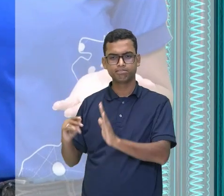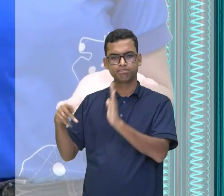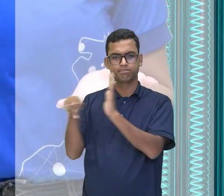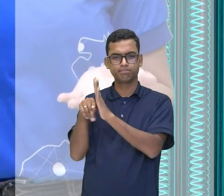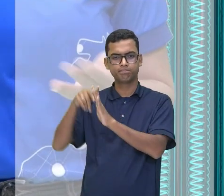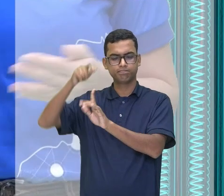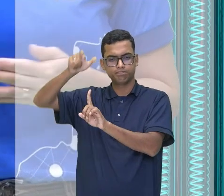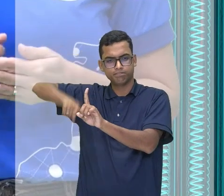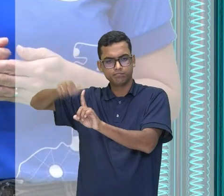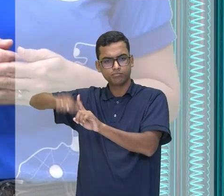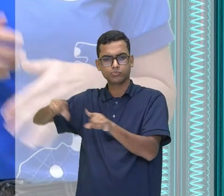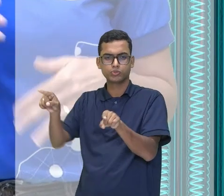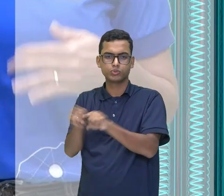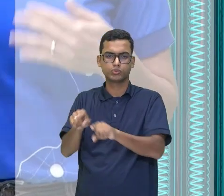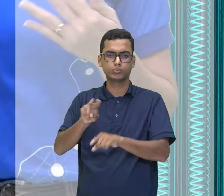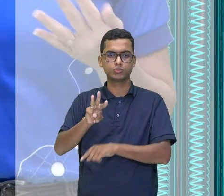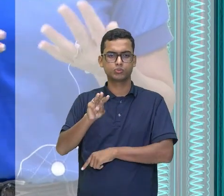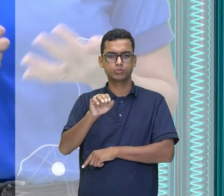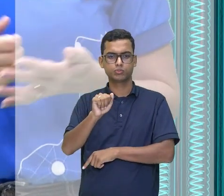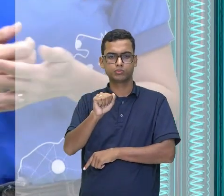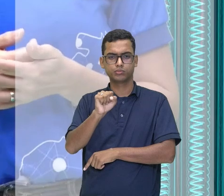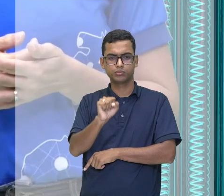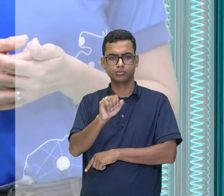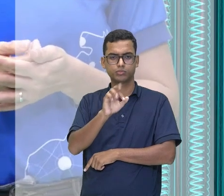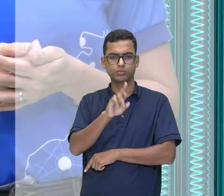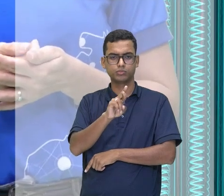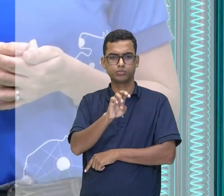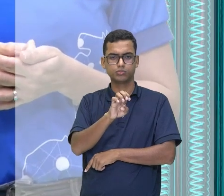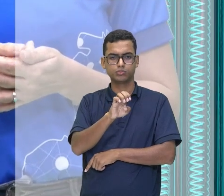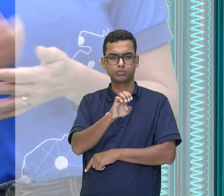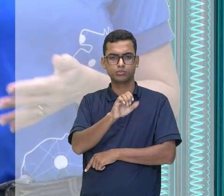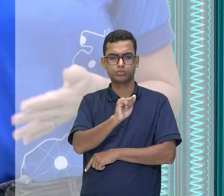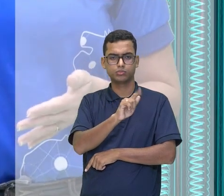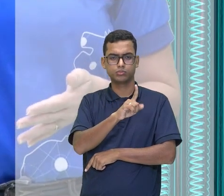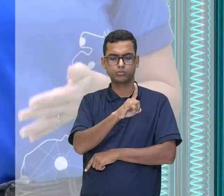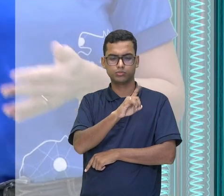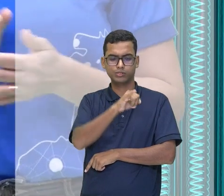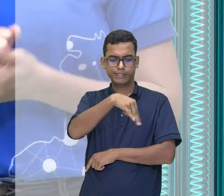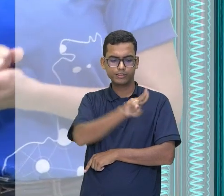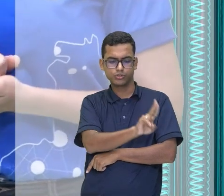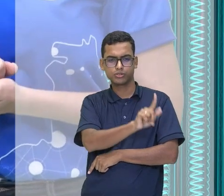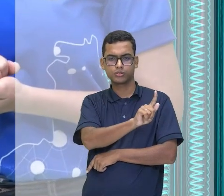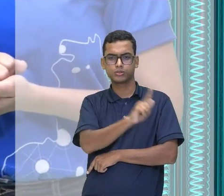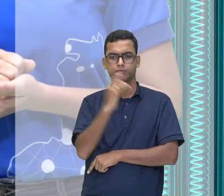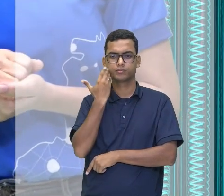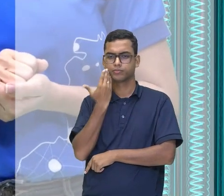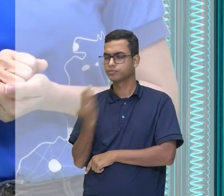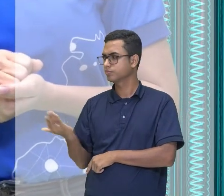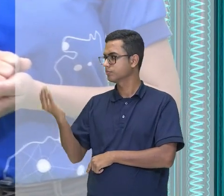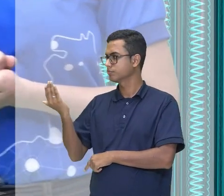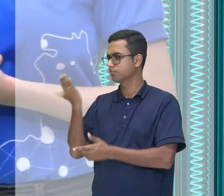lendo. It was reading, ele ou ela estava lendo. Vamos